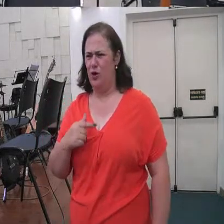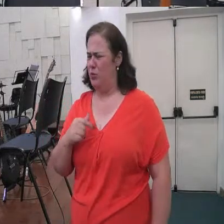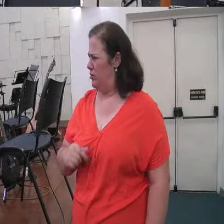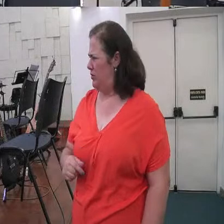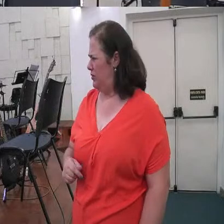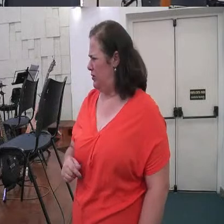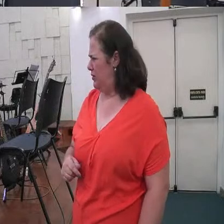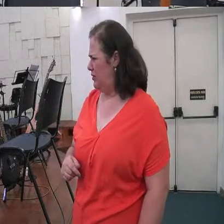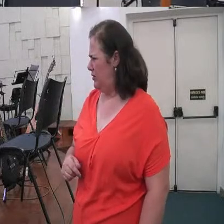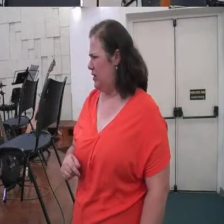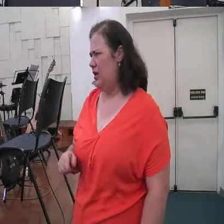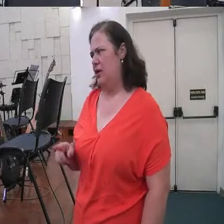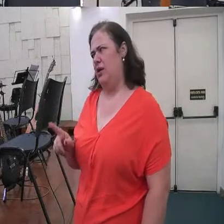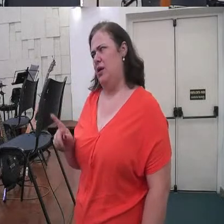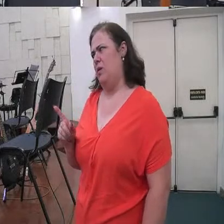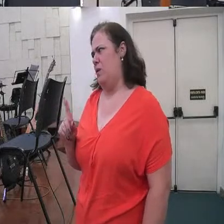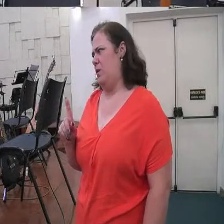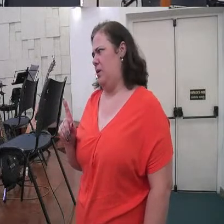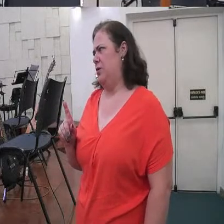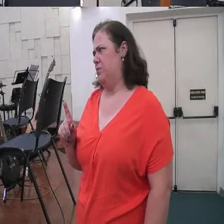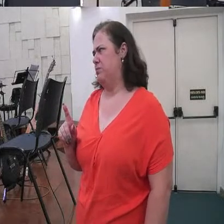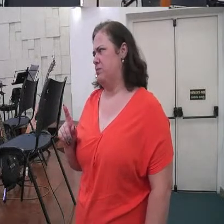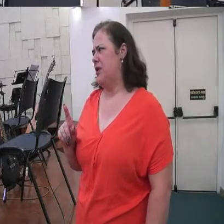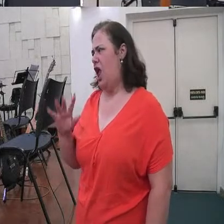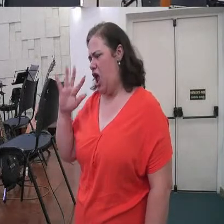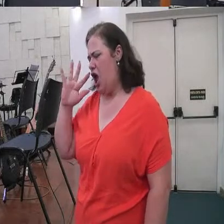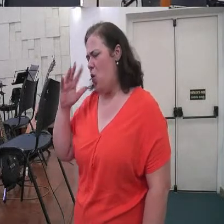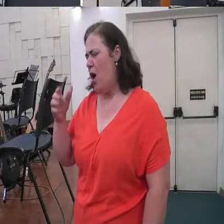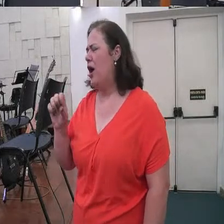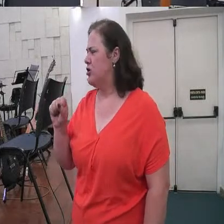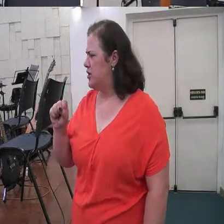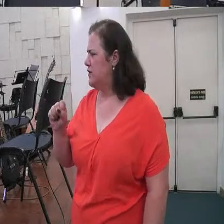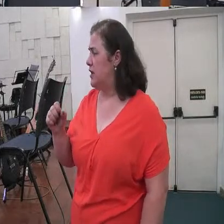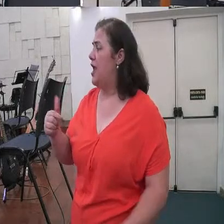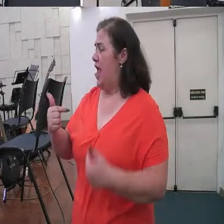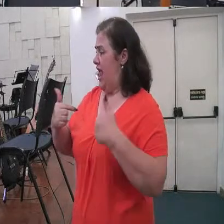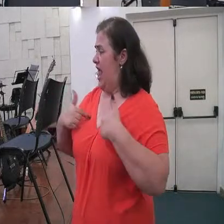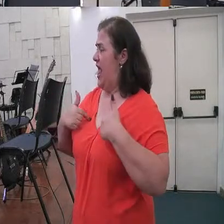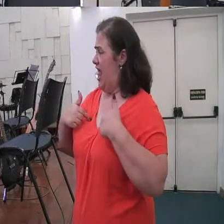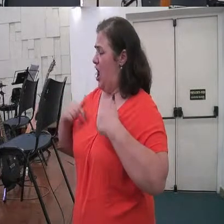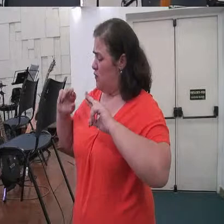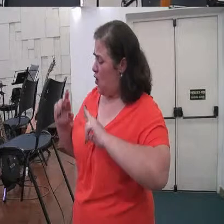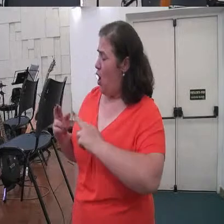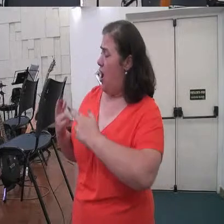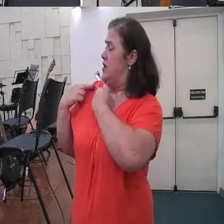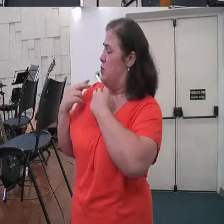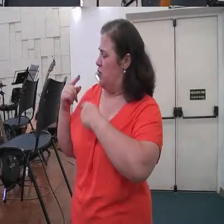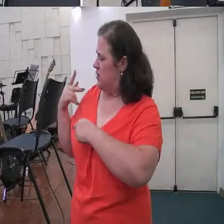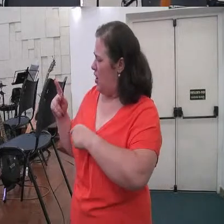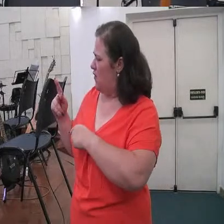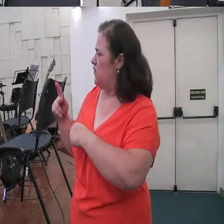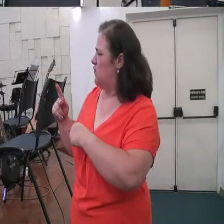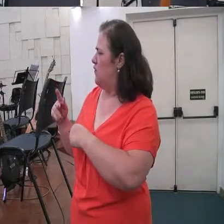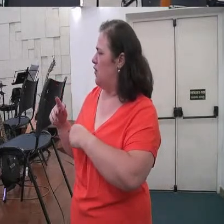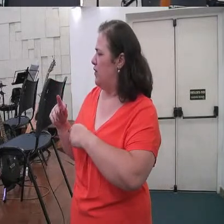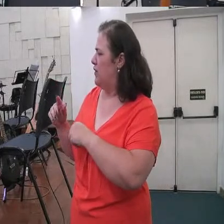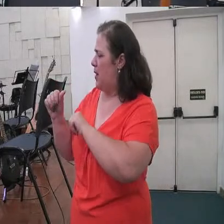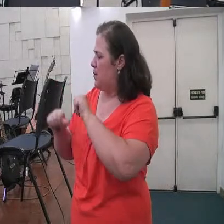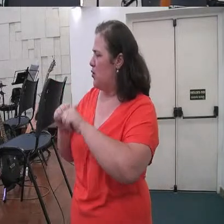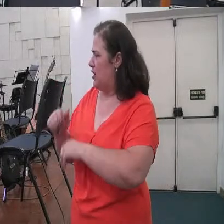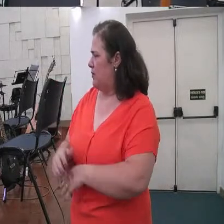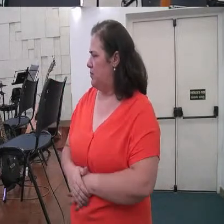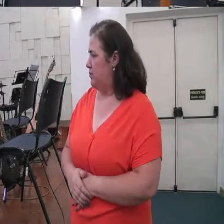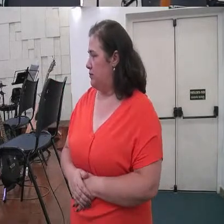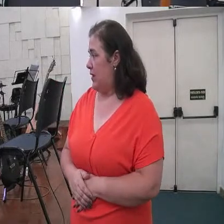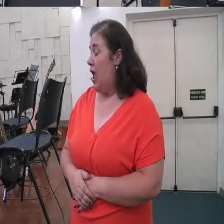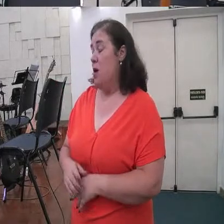com certeza foi através de mim mesmo. Eu fui o responsável por sua conversão, porque se tivesse sido o Espírito